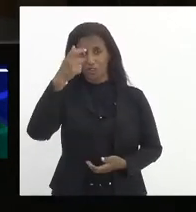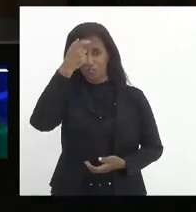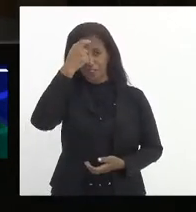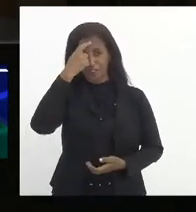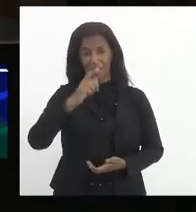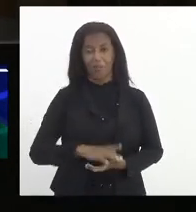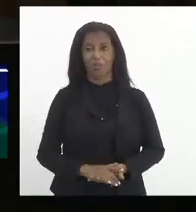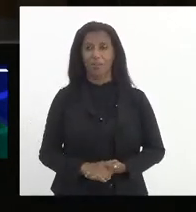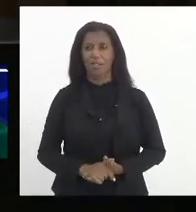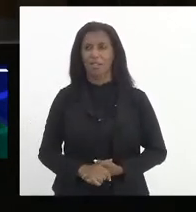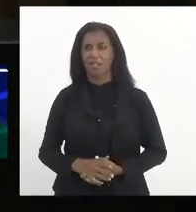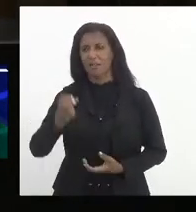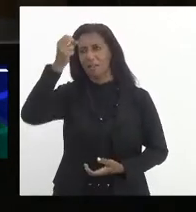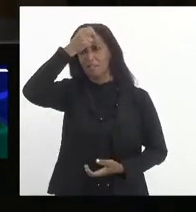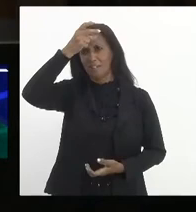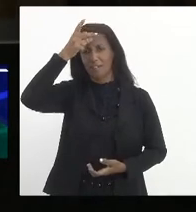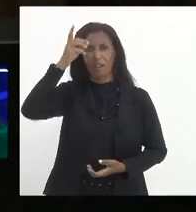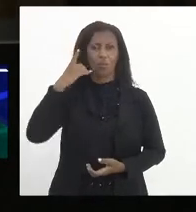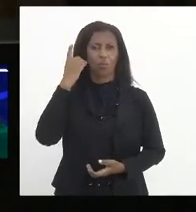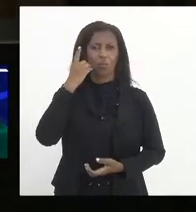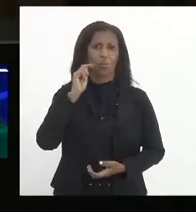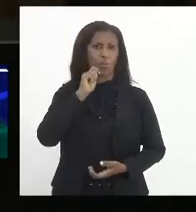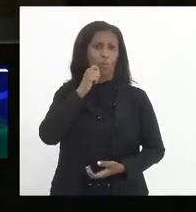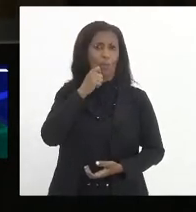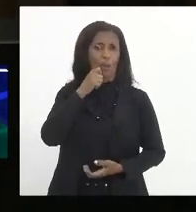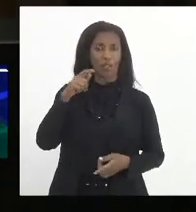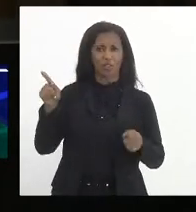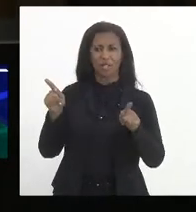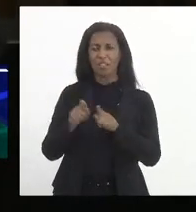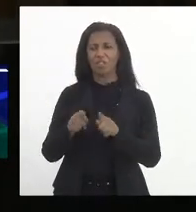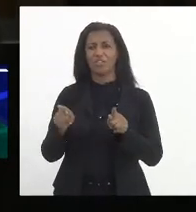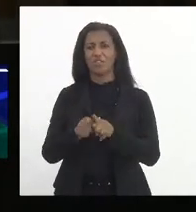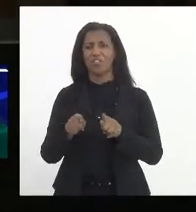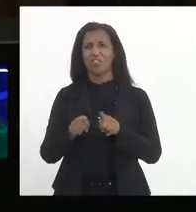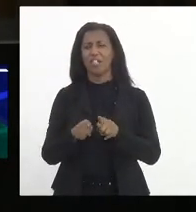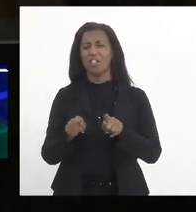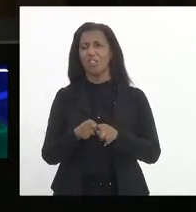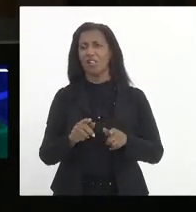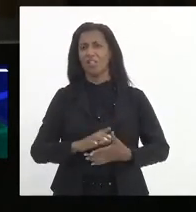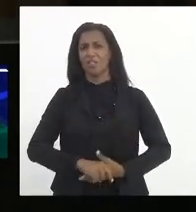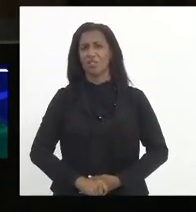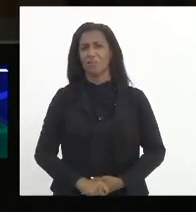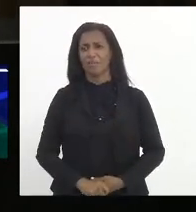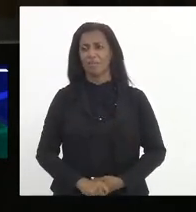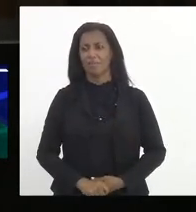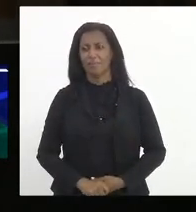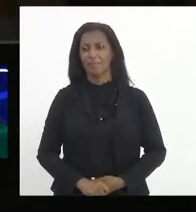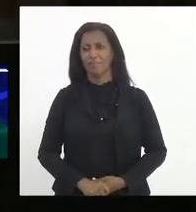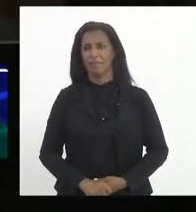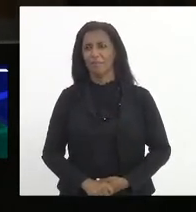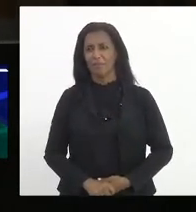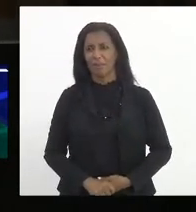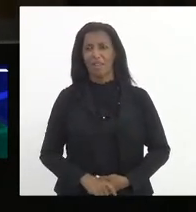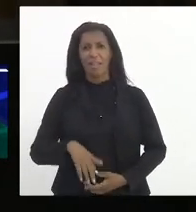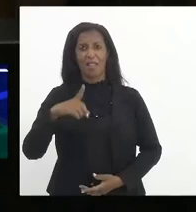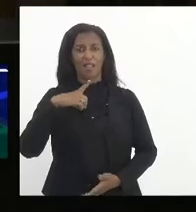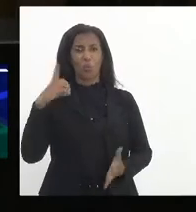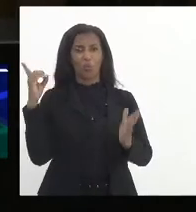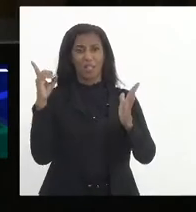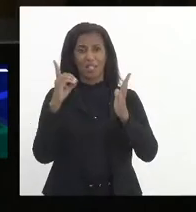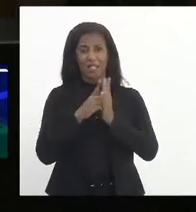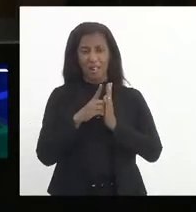o deputado Prefeito Eduardo Paes tiranete tiranete ele baixou um